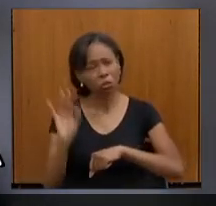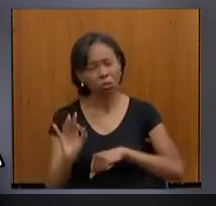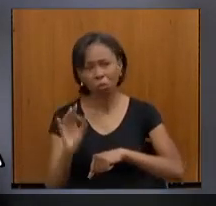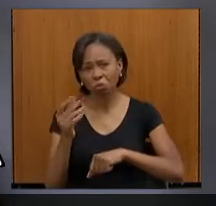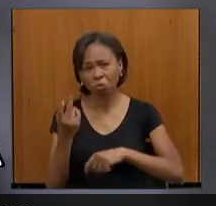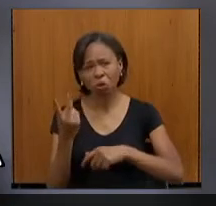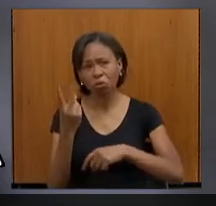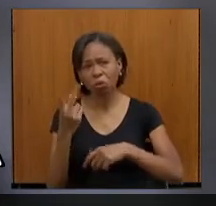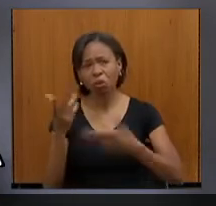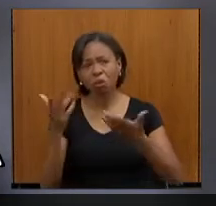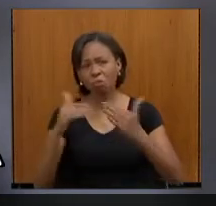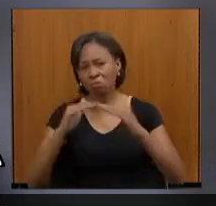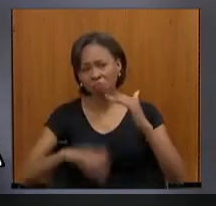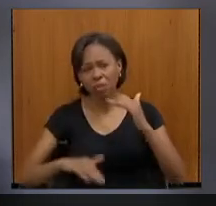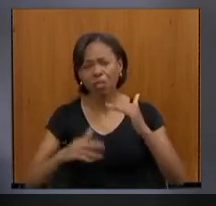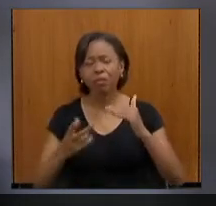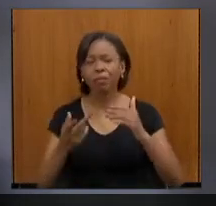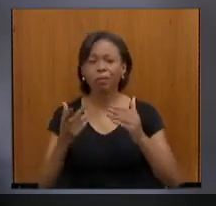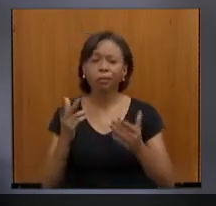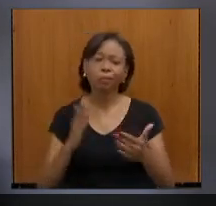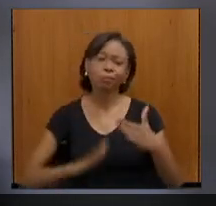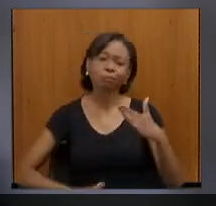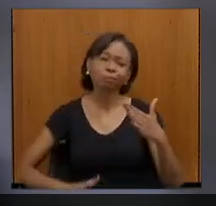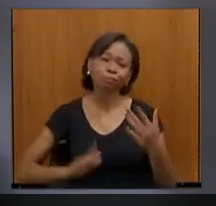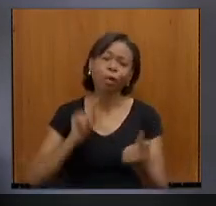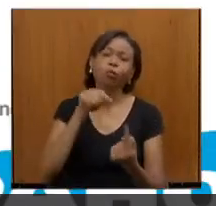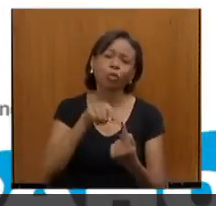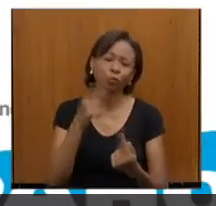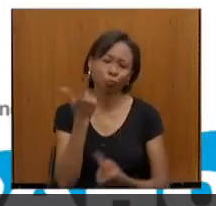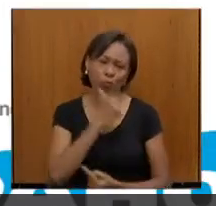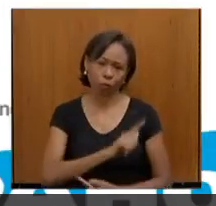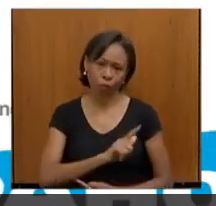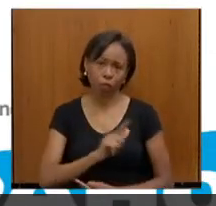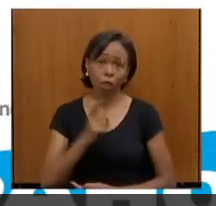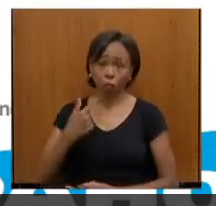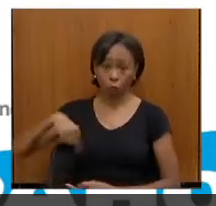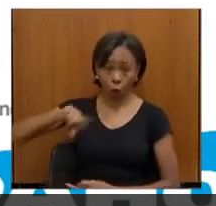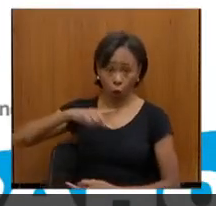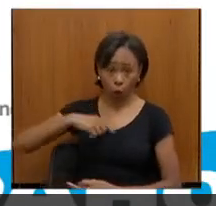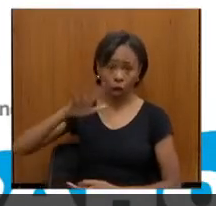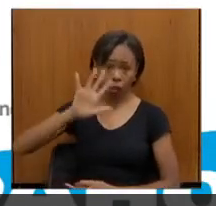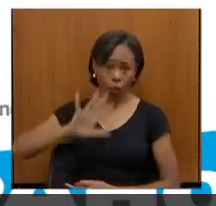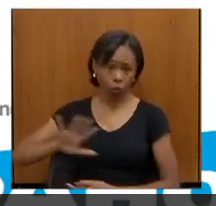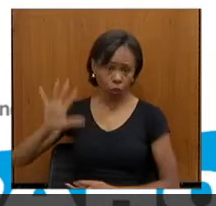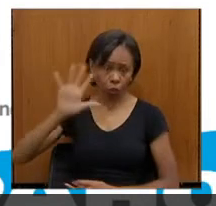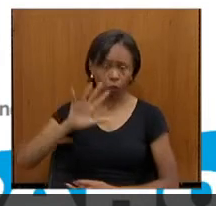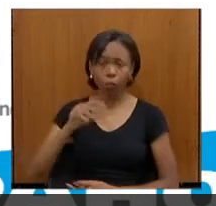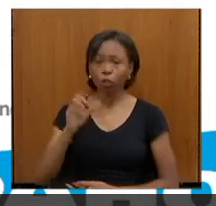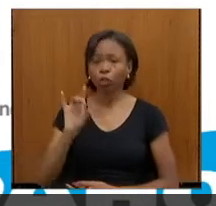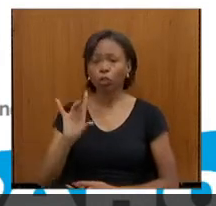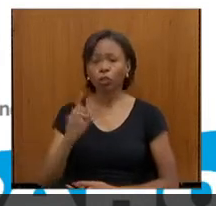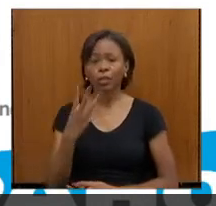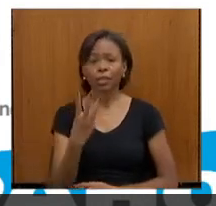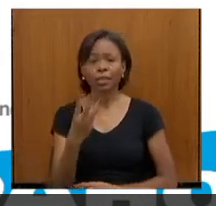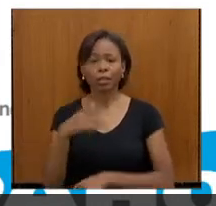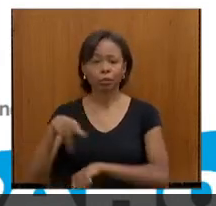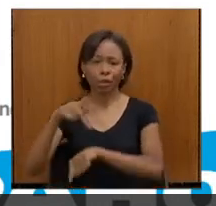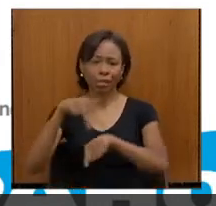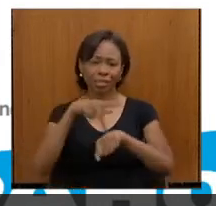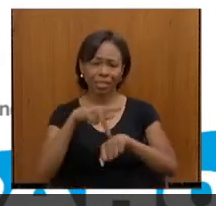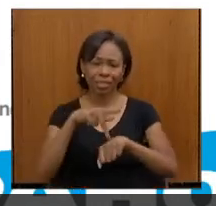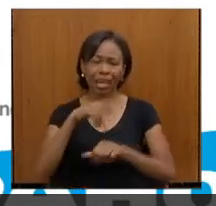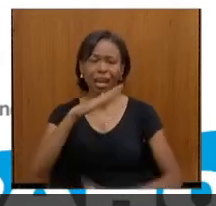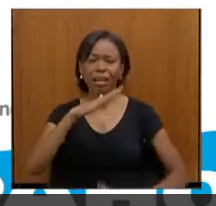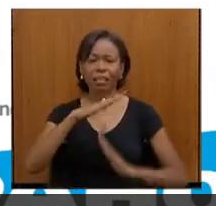na nossa região, em específico, somente 3 países chegarão a menos de